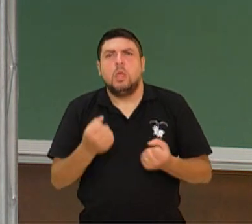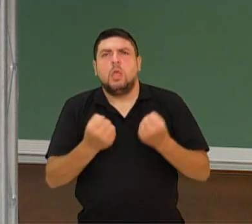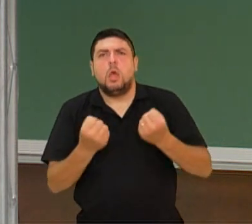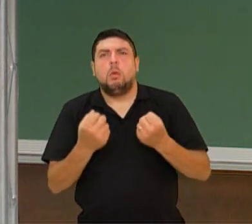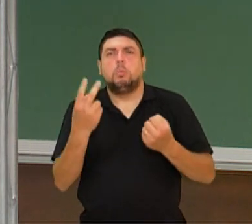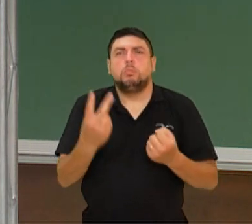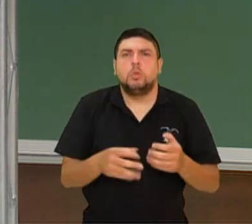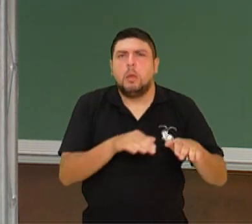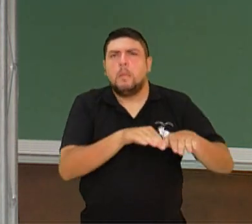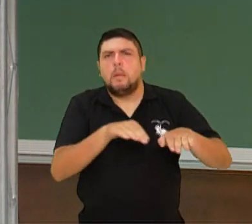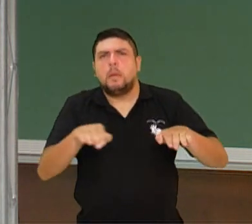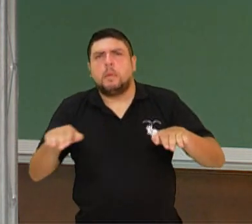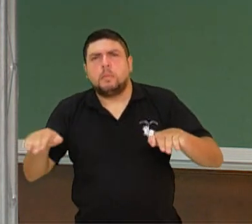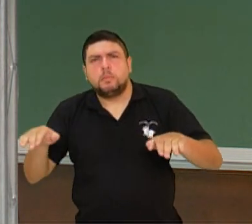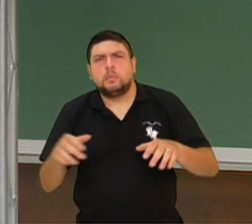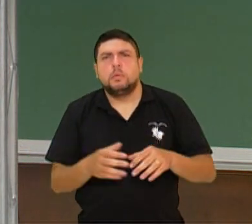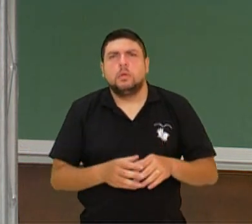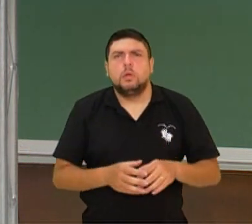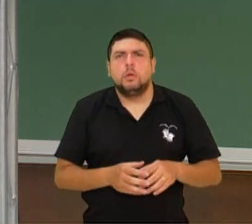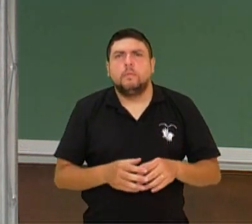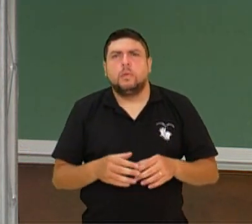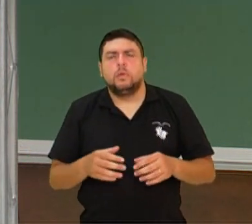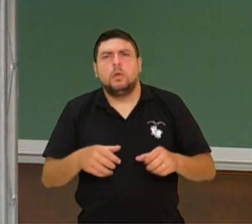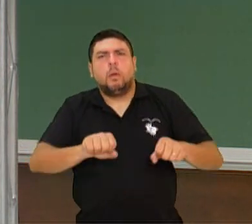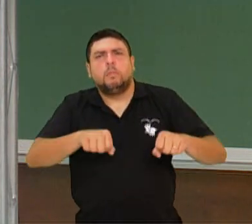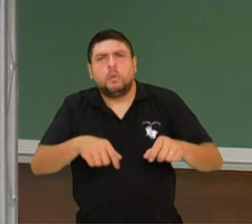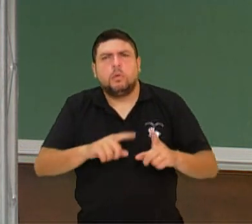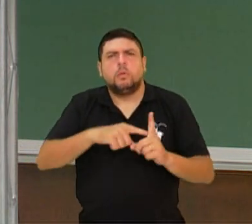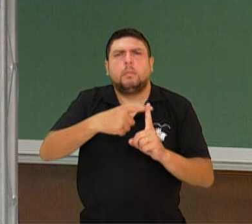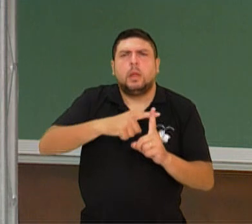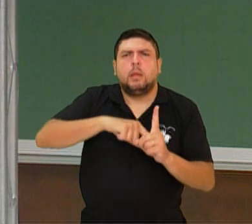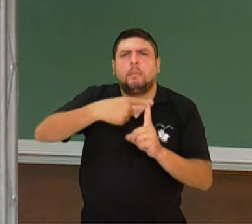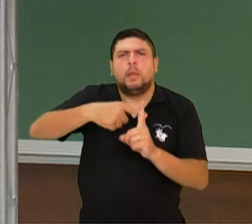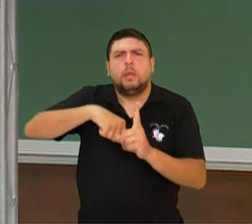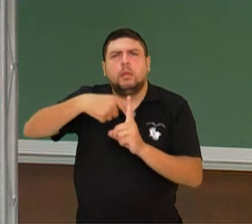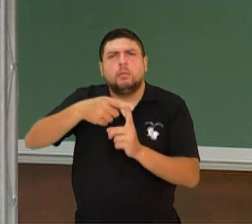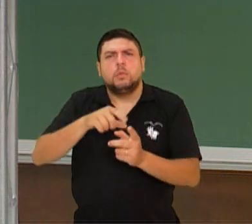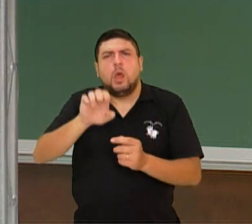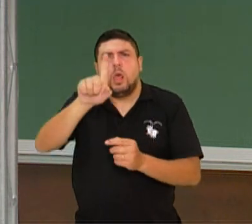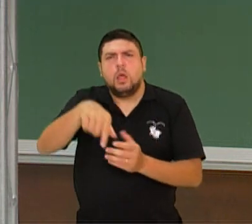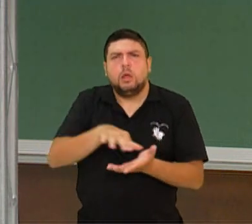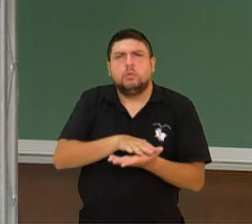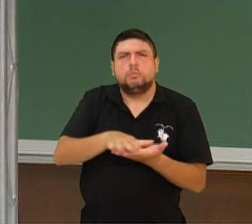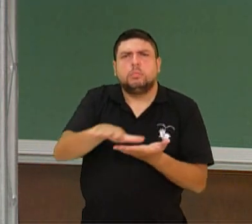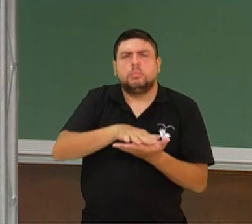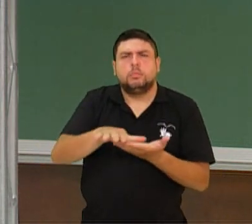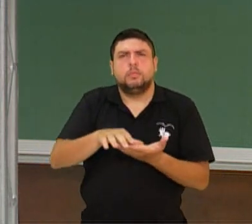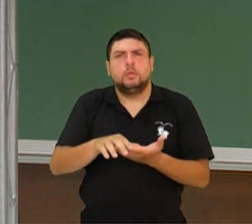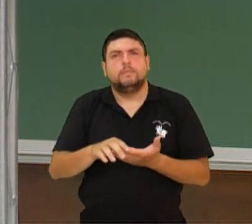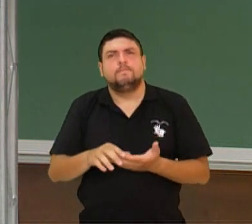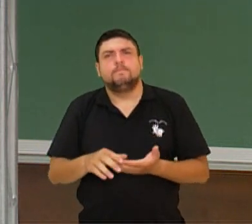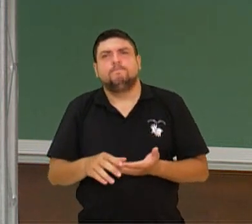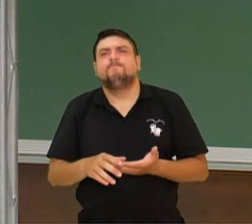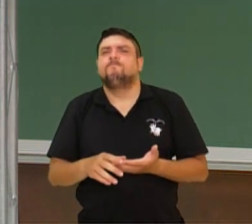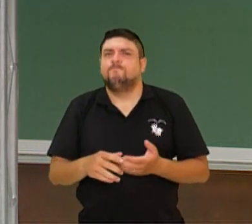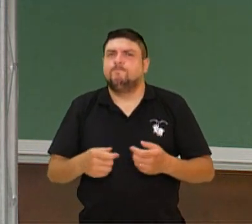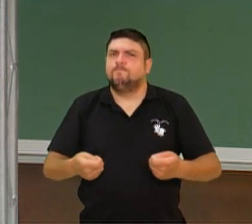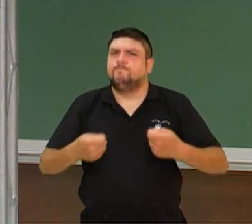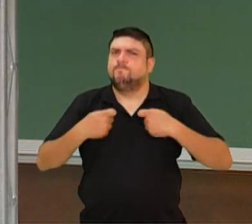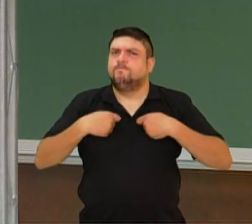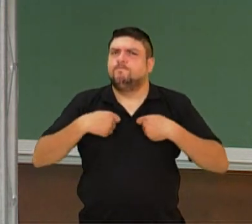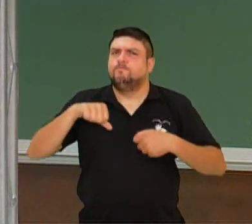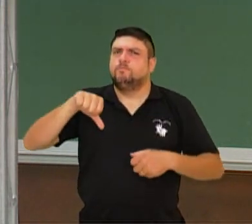tudo ali na garagem, aquilo ali, certo? Esse é o consumo, perfeito? E isso é claro que faz mal para o nosso planeta,